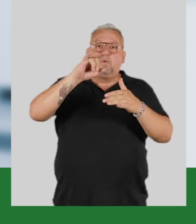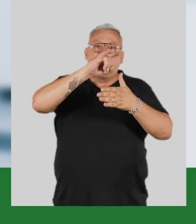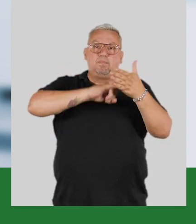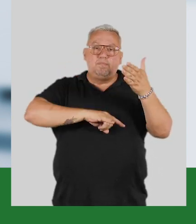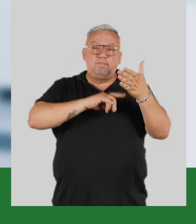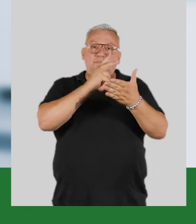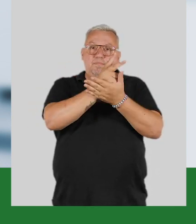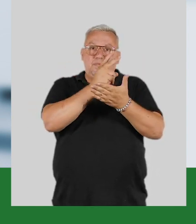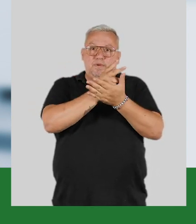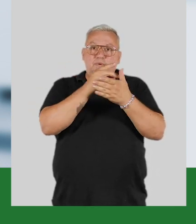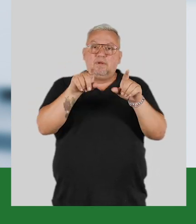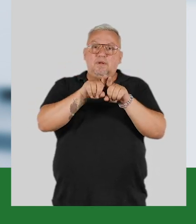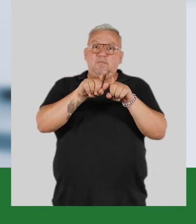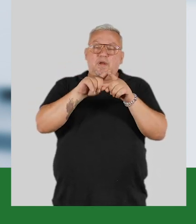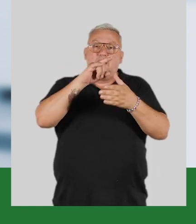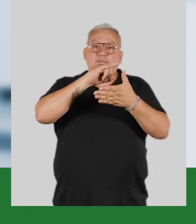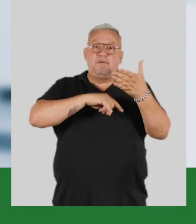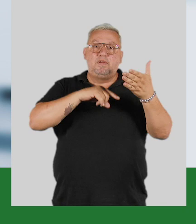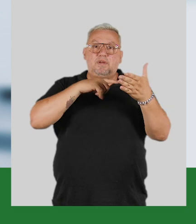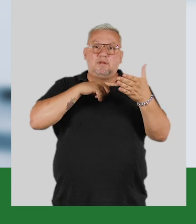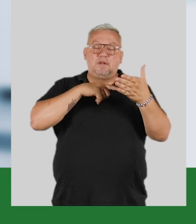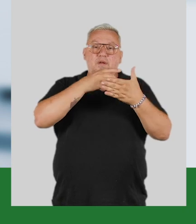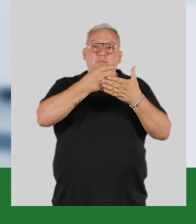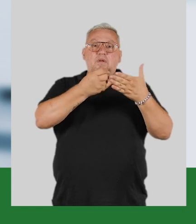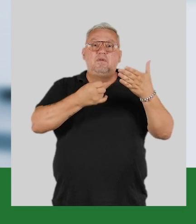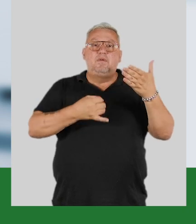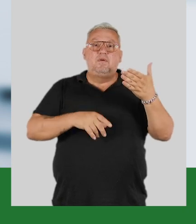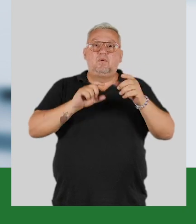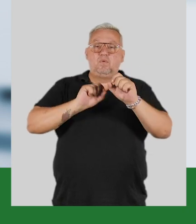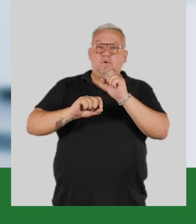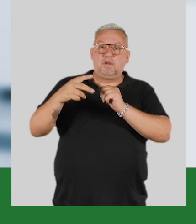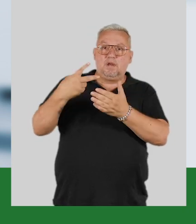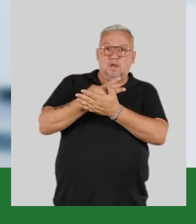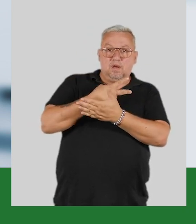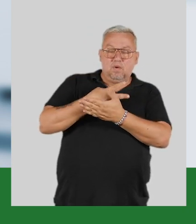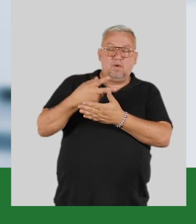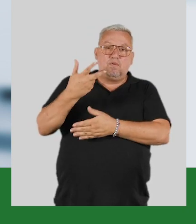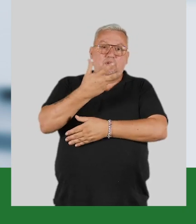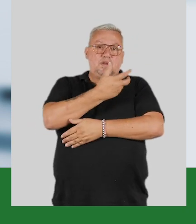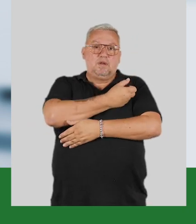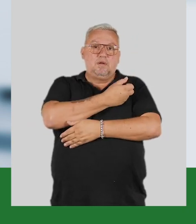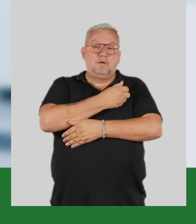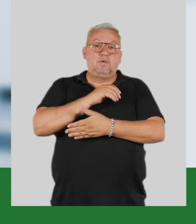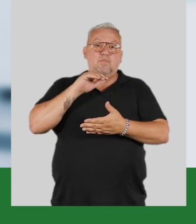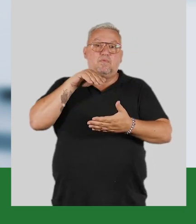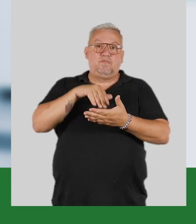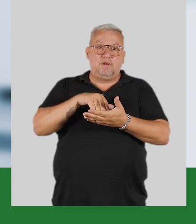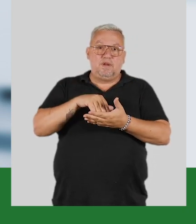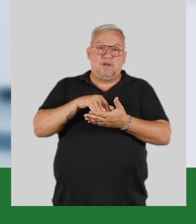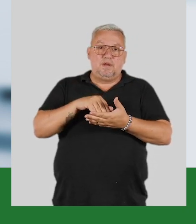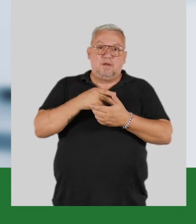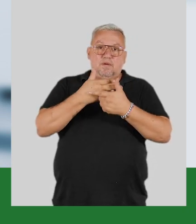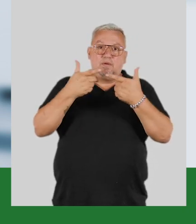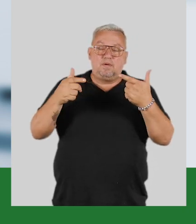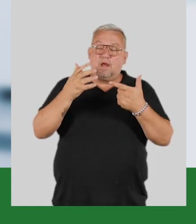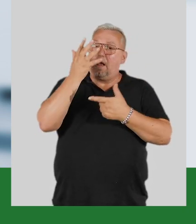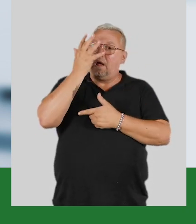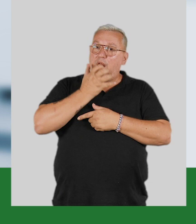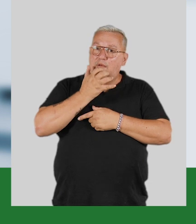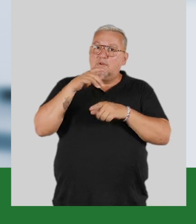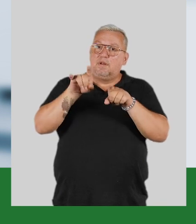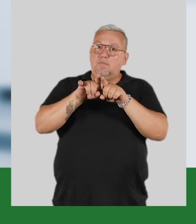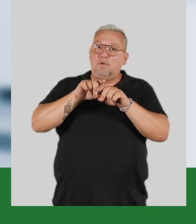mesma ficha, e aí a ficha tem ali uma definição do que é erro de vacinação. E por fim, os eventos graves